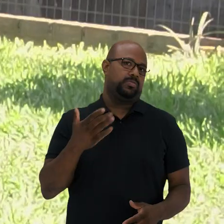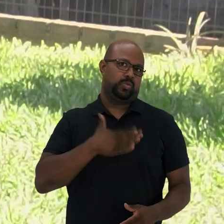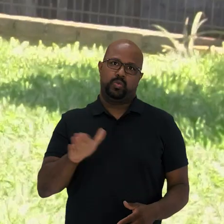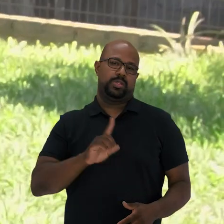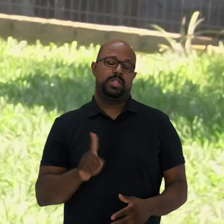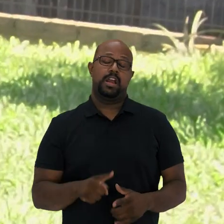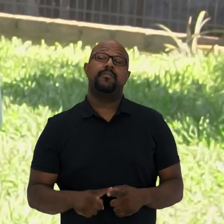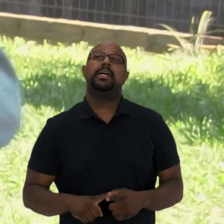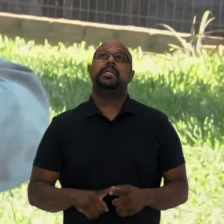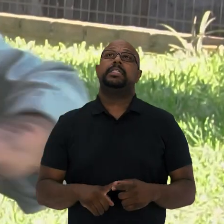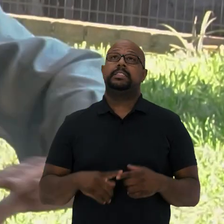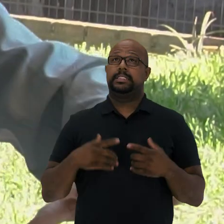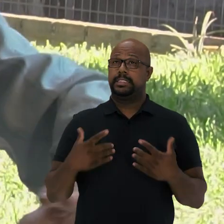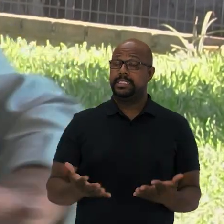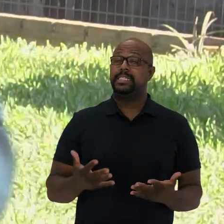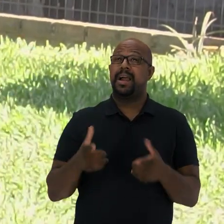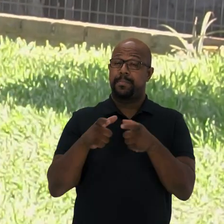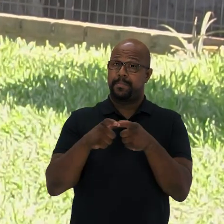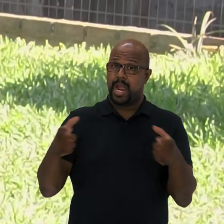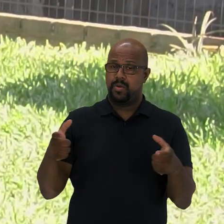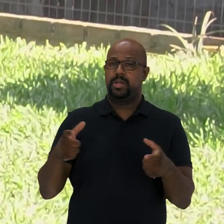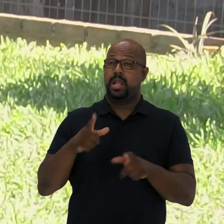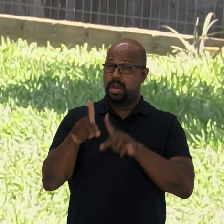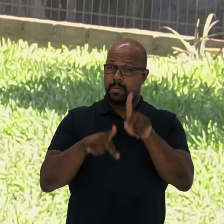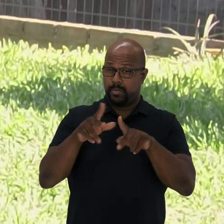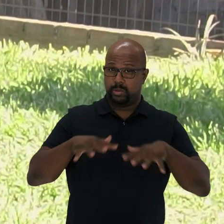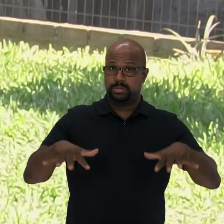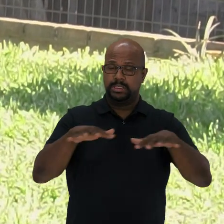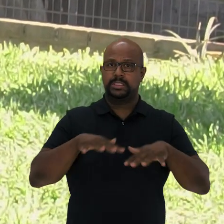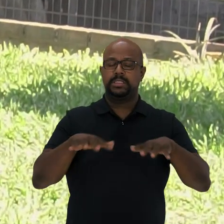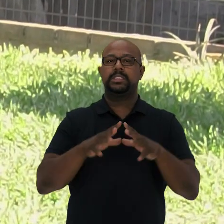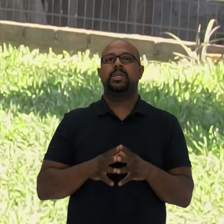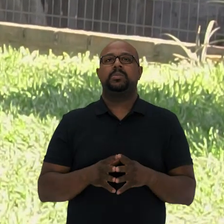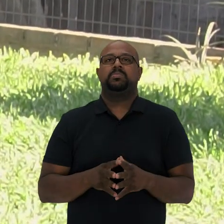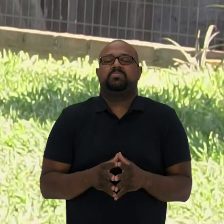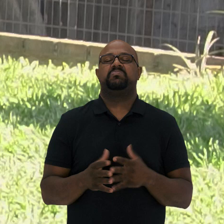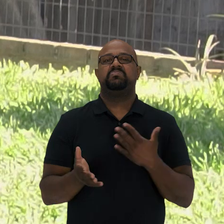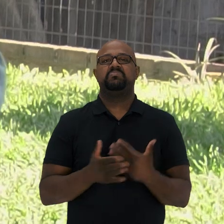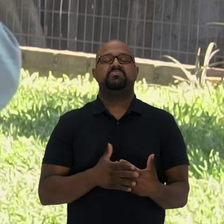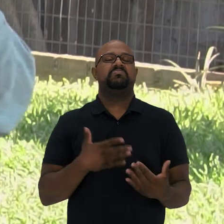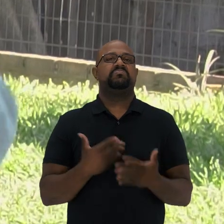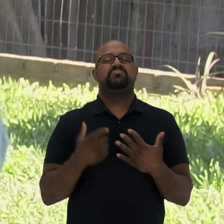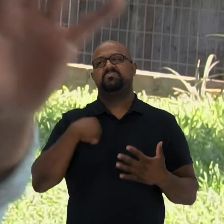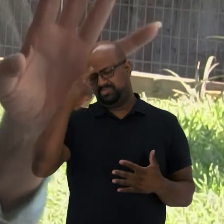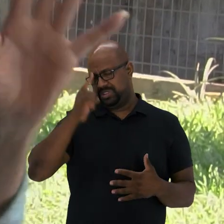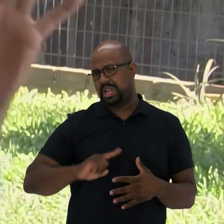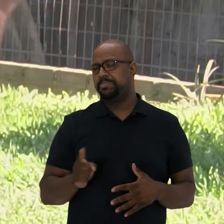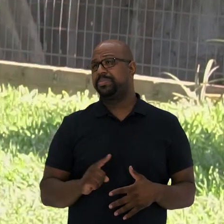Walter. E a grande maioria da população não